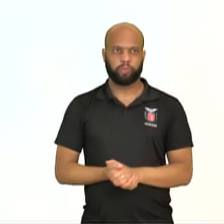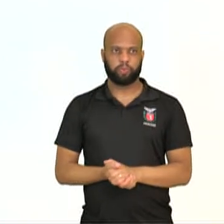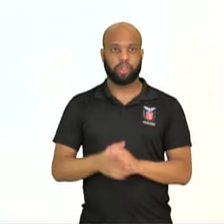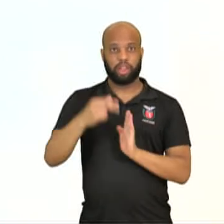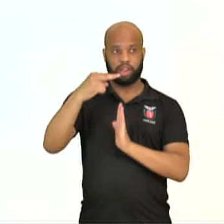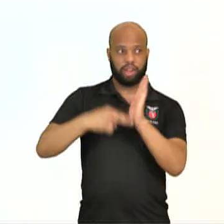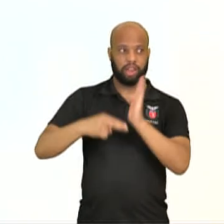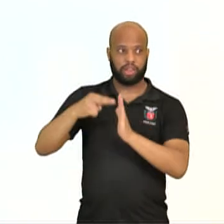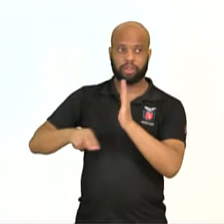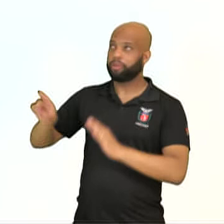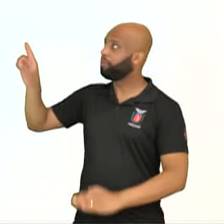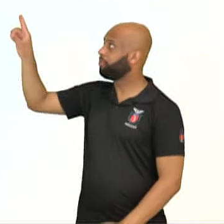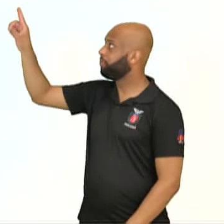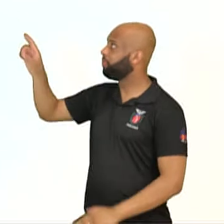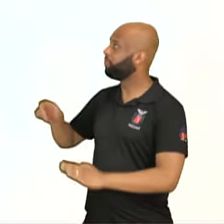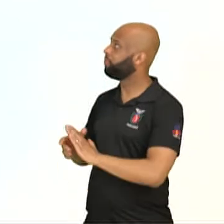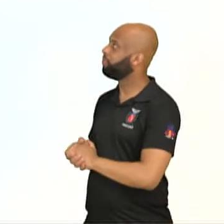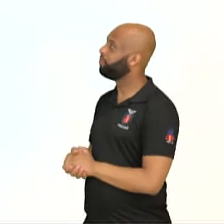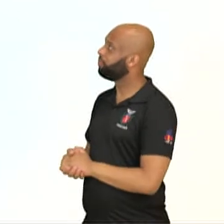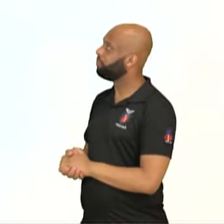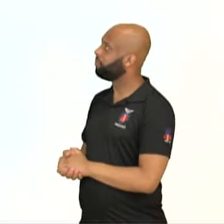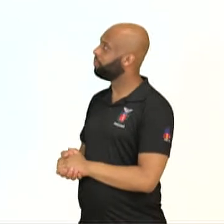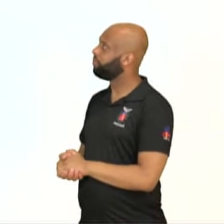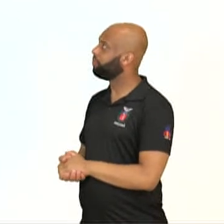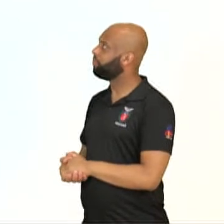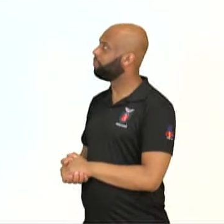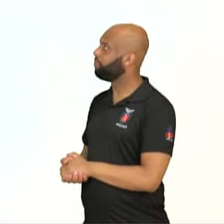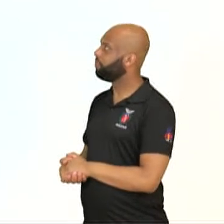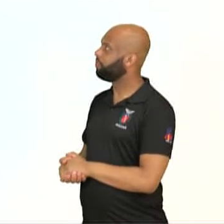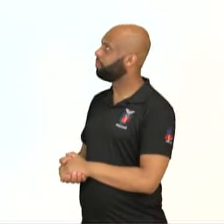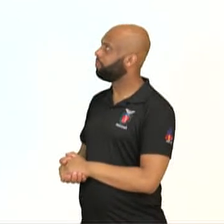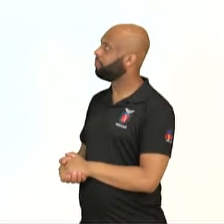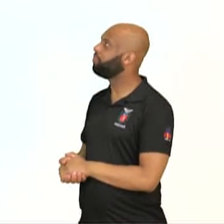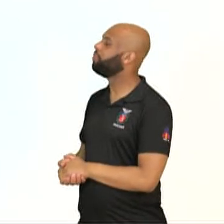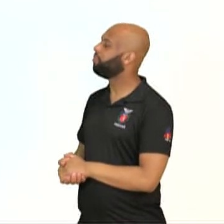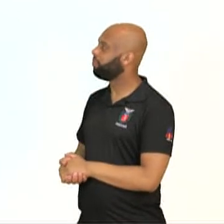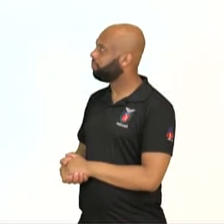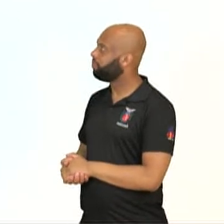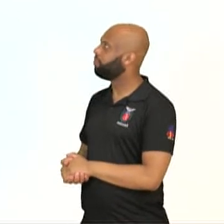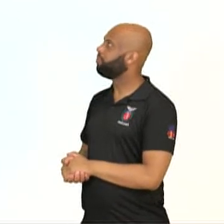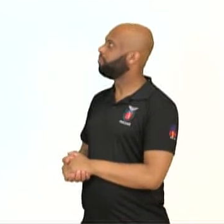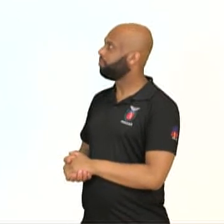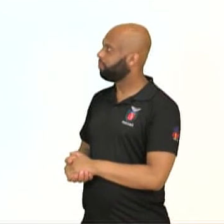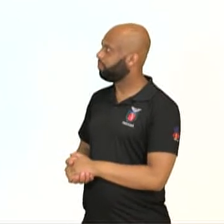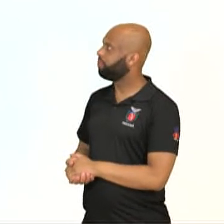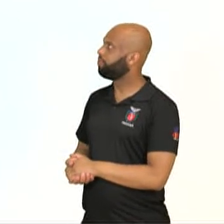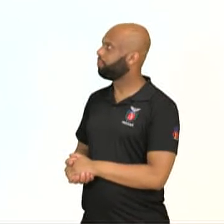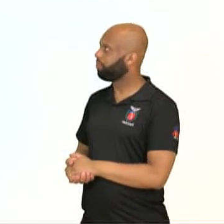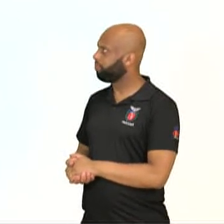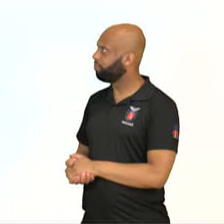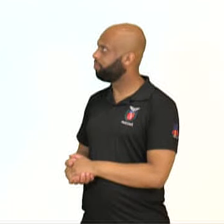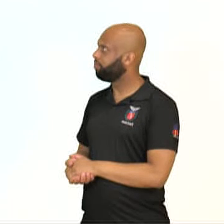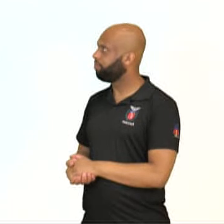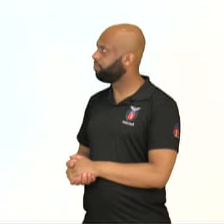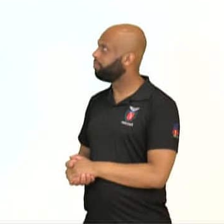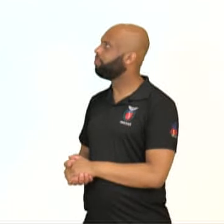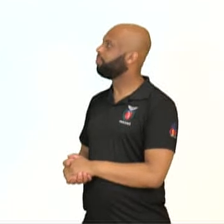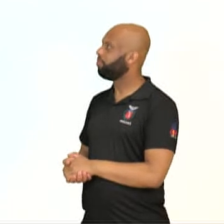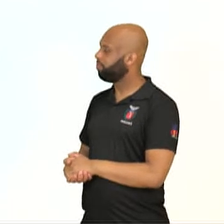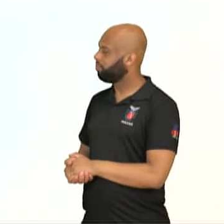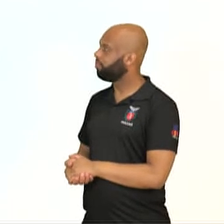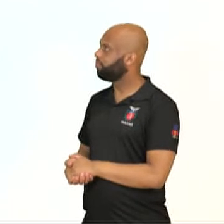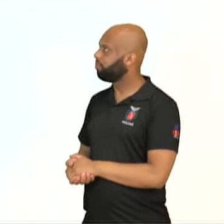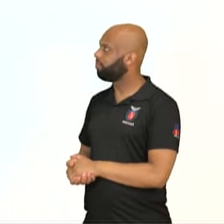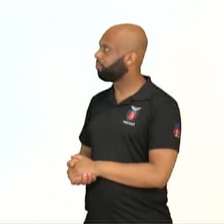incertidumbre por la situação sanitária, nos planteamos como viajar em los tempos de pandemia. Conselhos